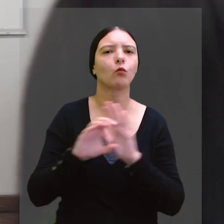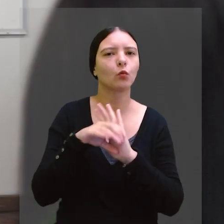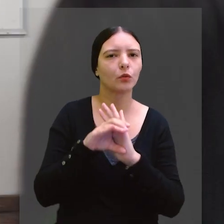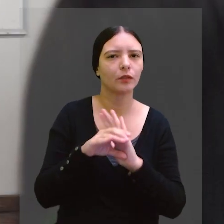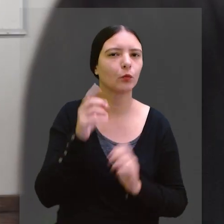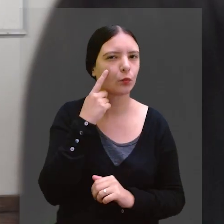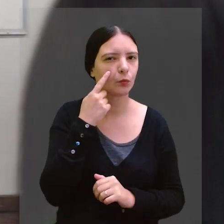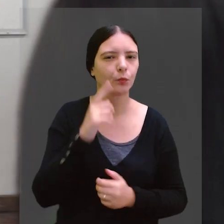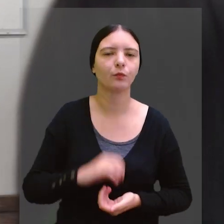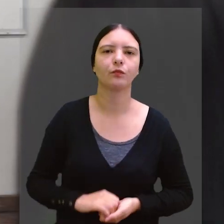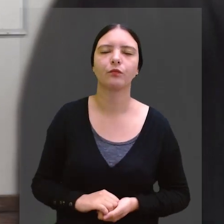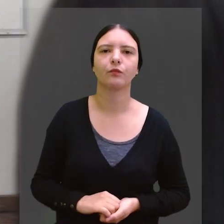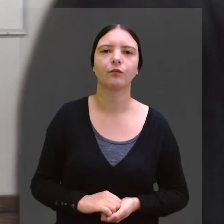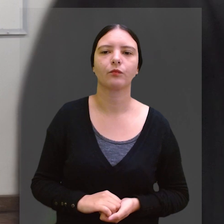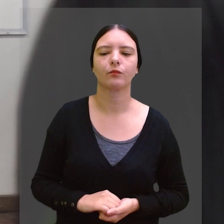só.